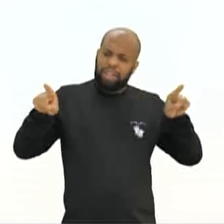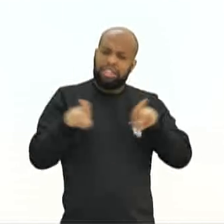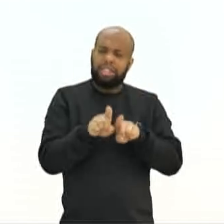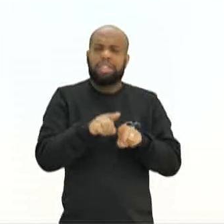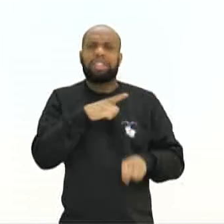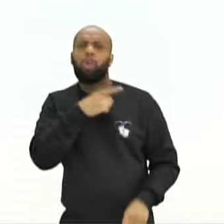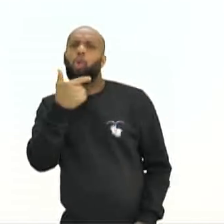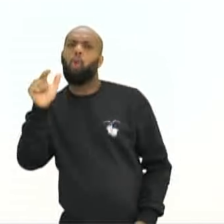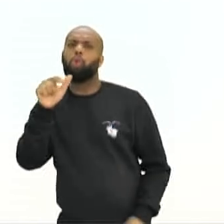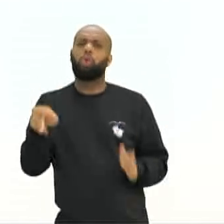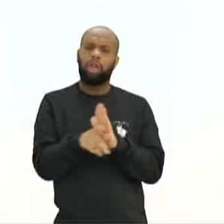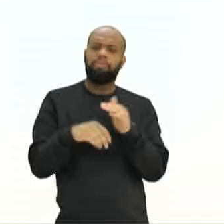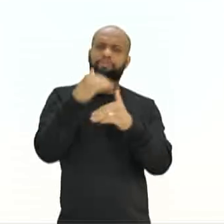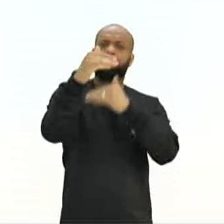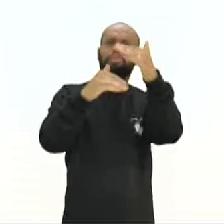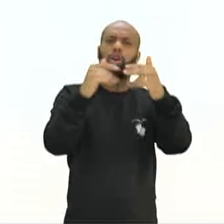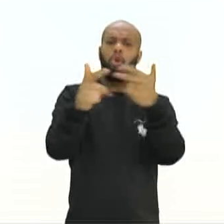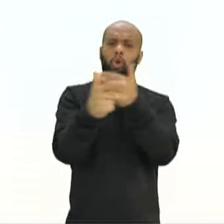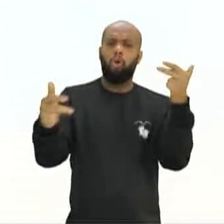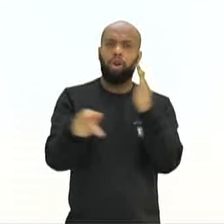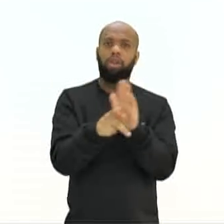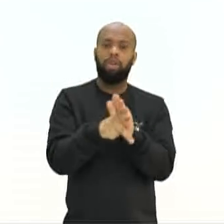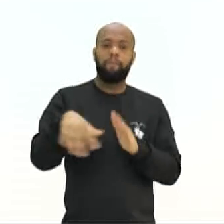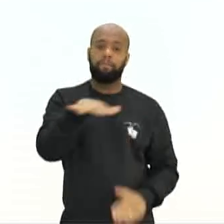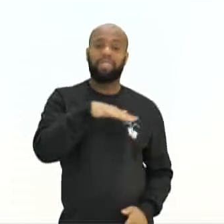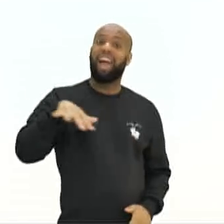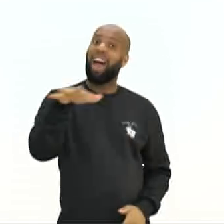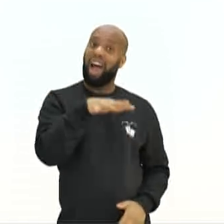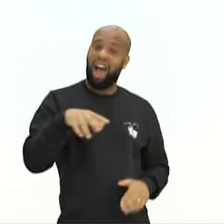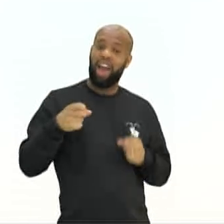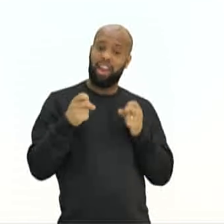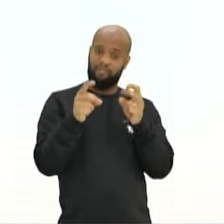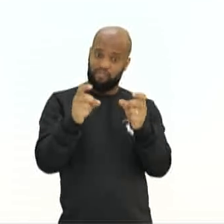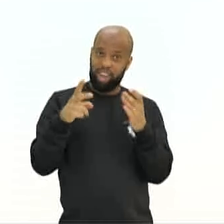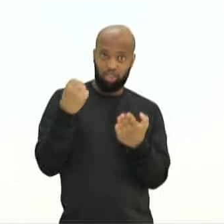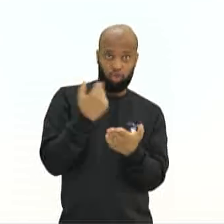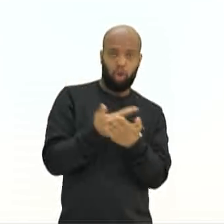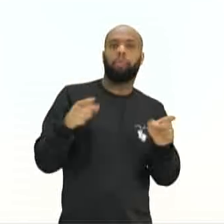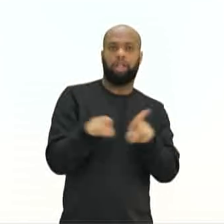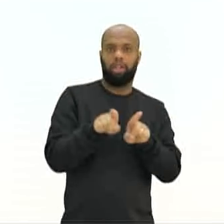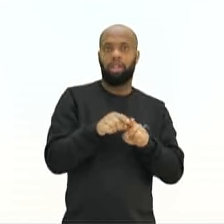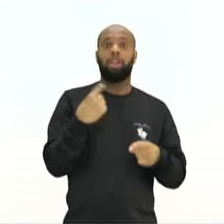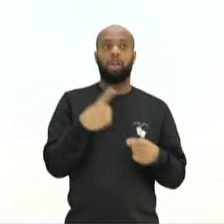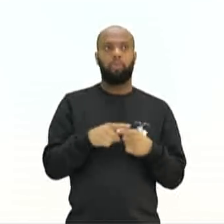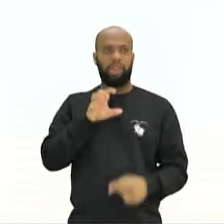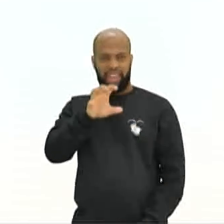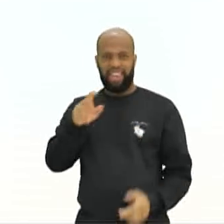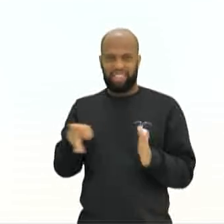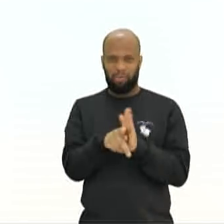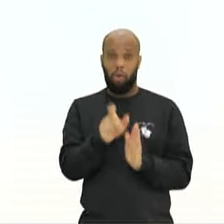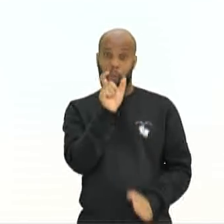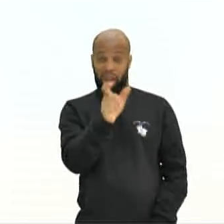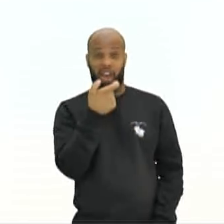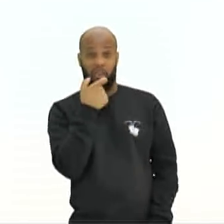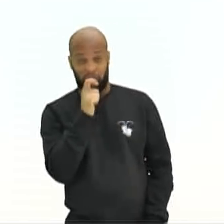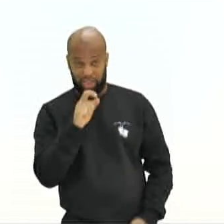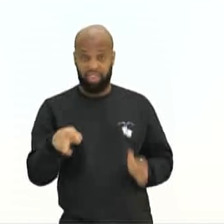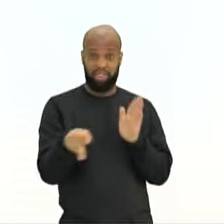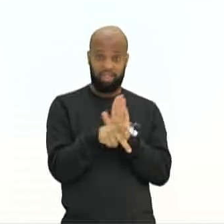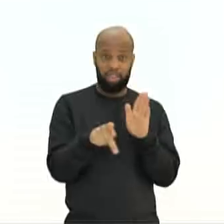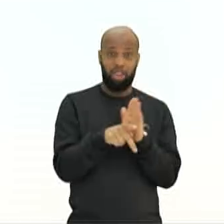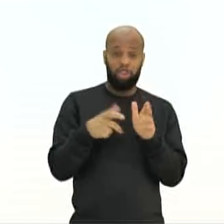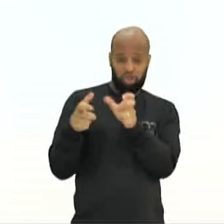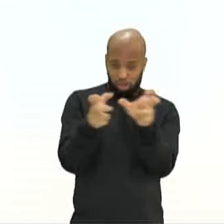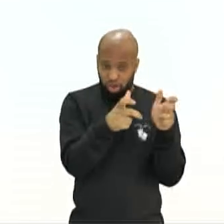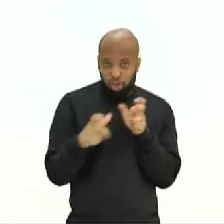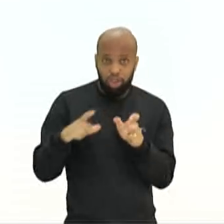no desenvolvimento de forças para o mercado. Em breve, o streaming de jogos do Stadia